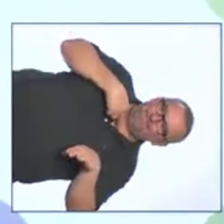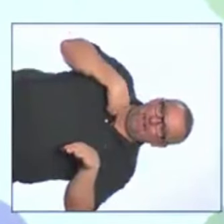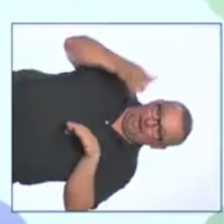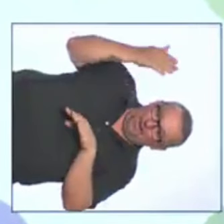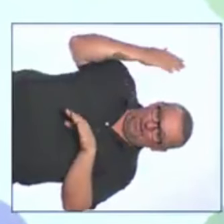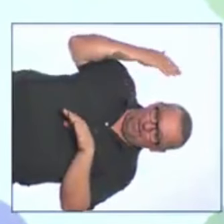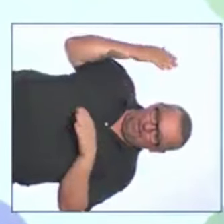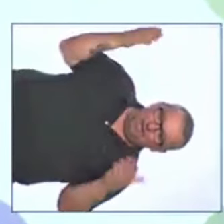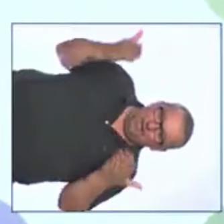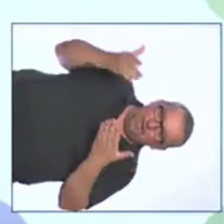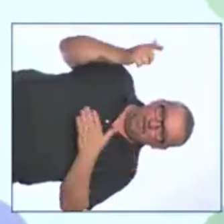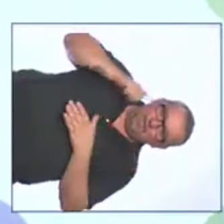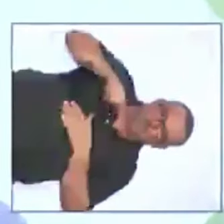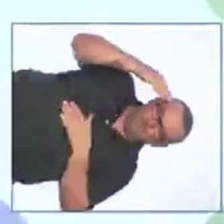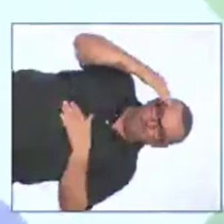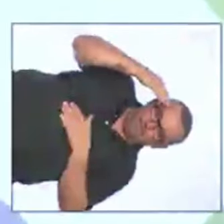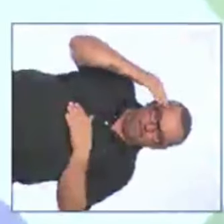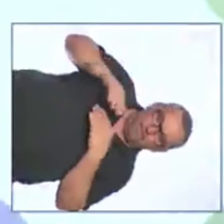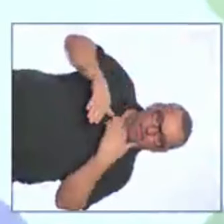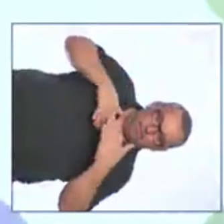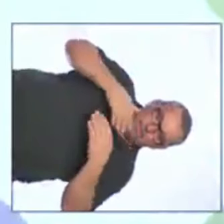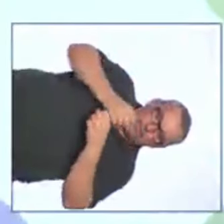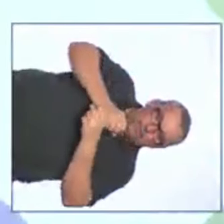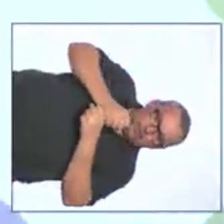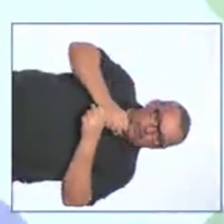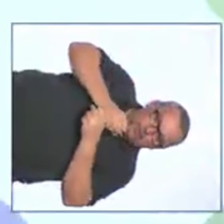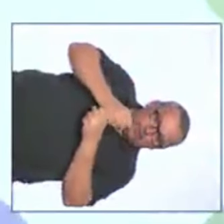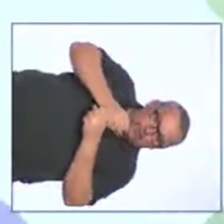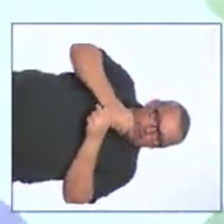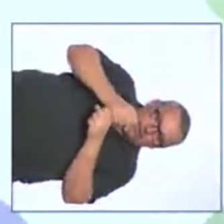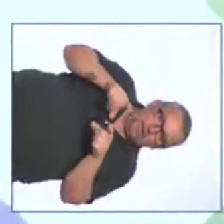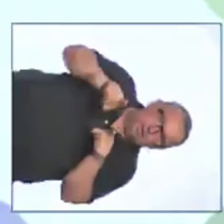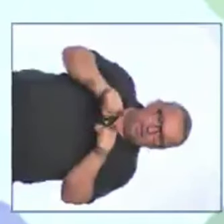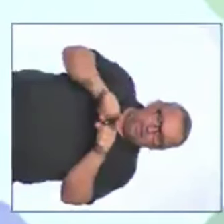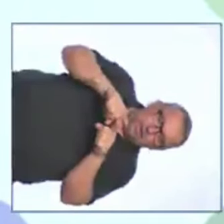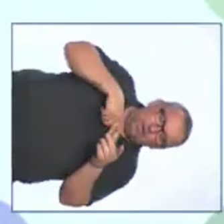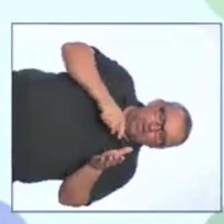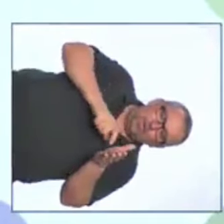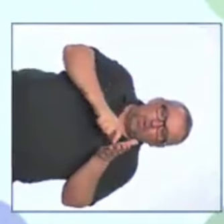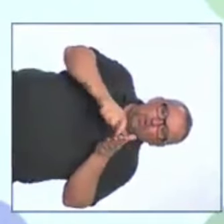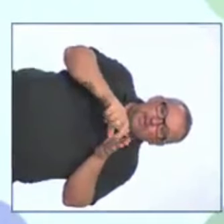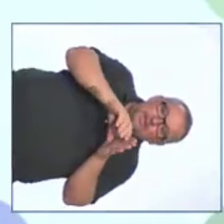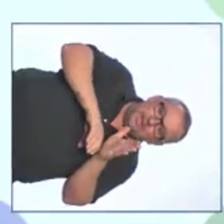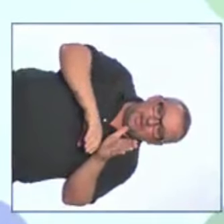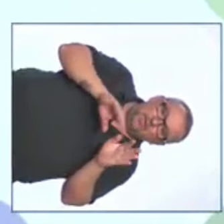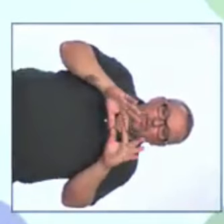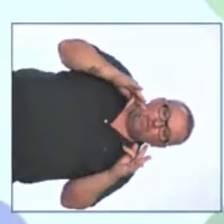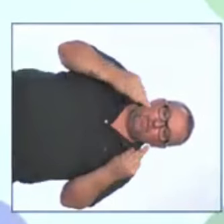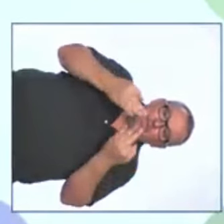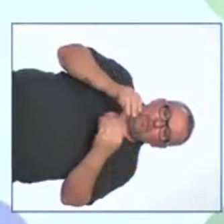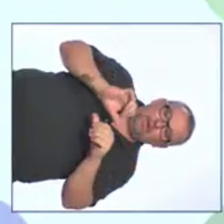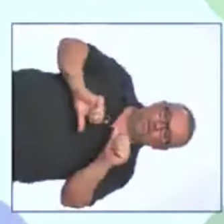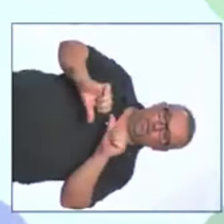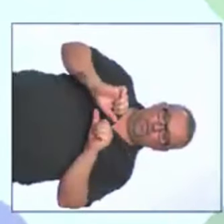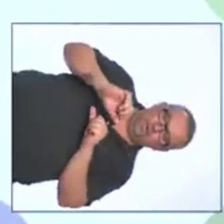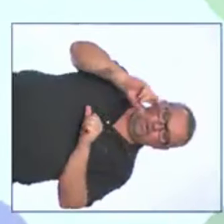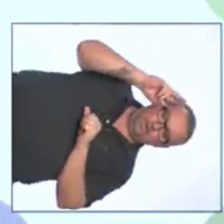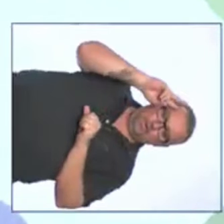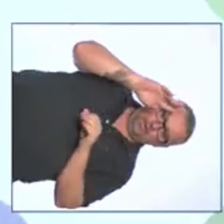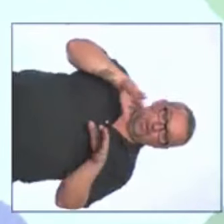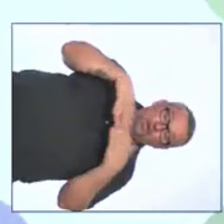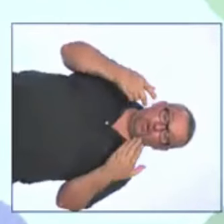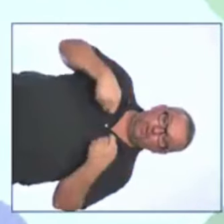a gente entende que com o passar dos anos a nossa noção de família também vai mudando né eu lembro que quando